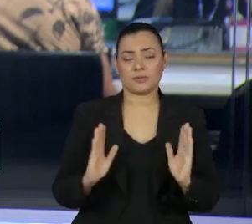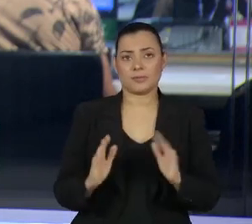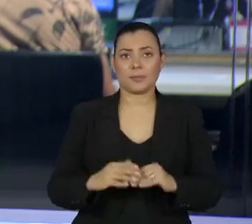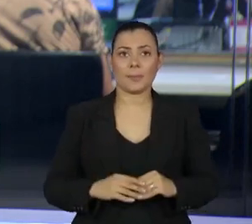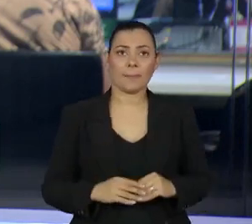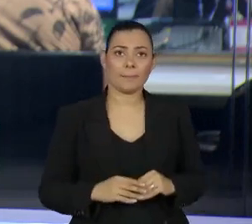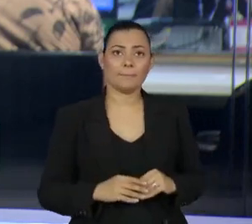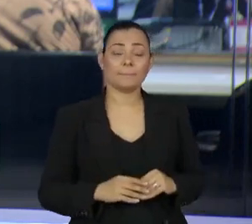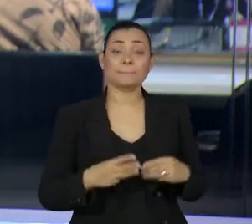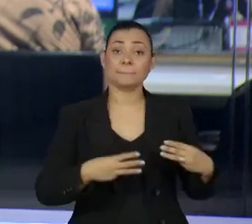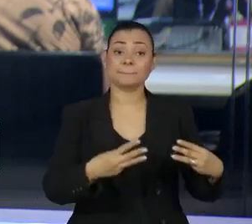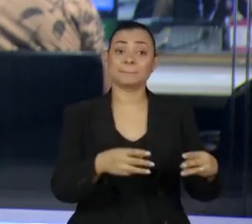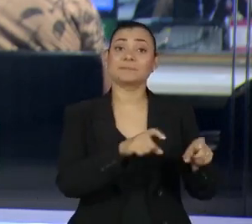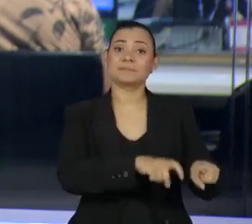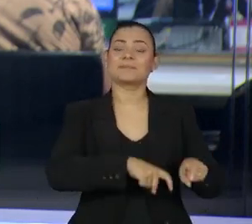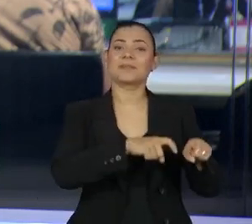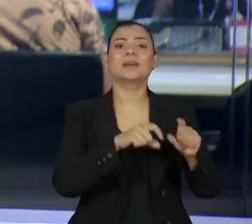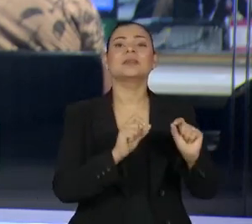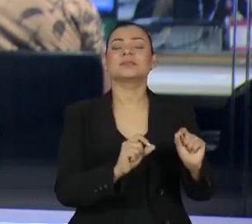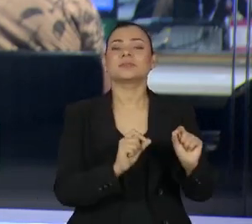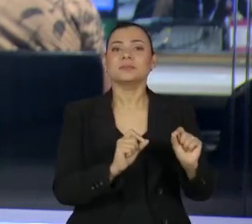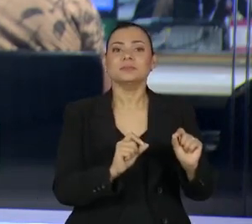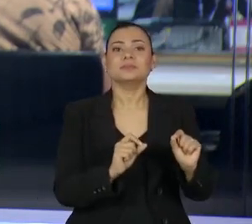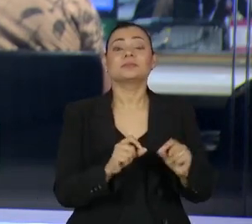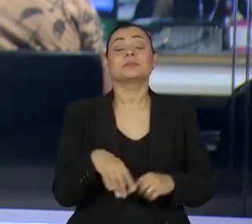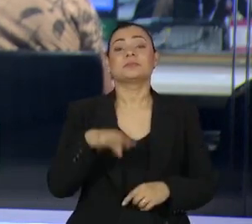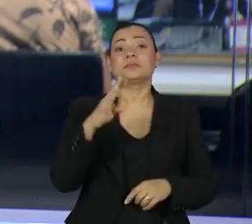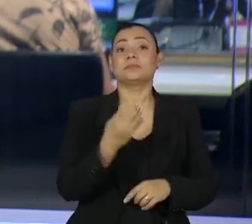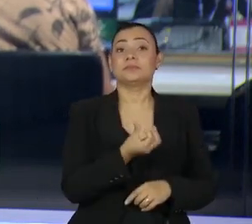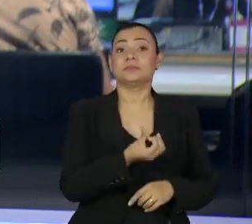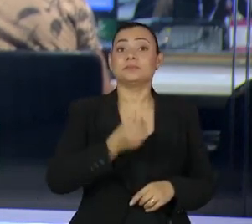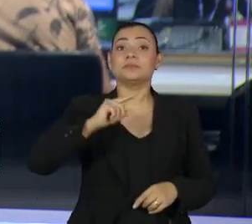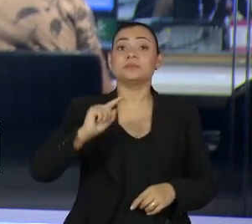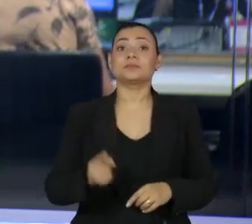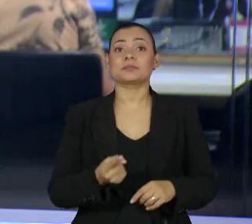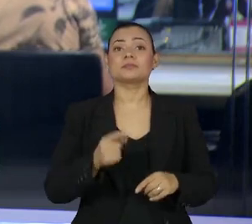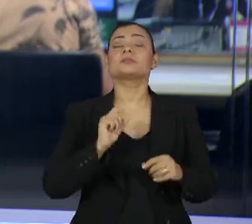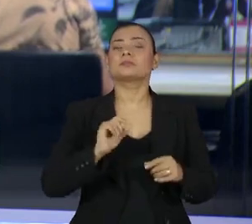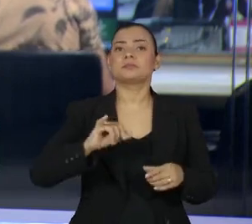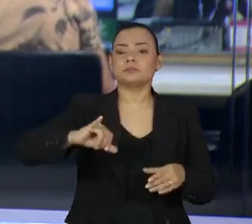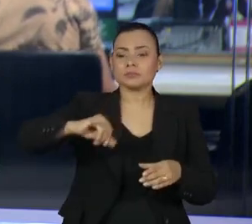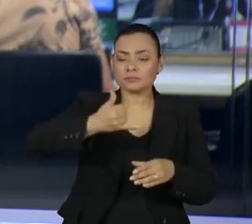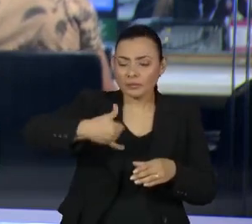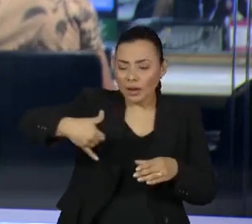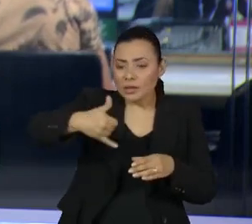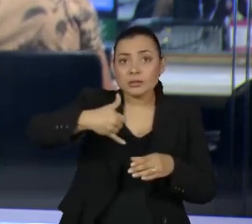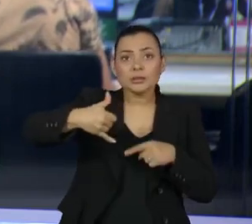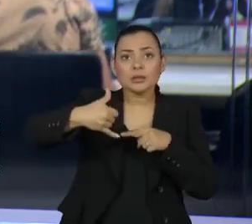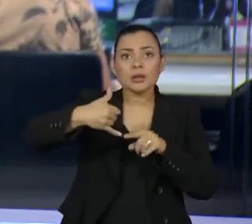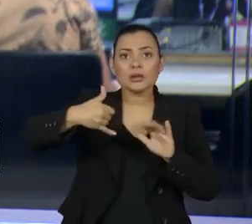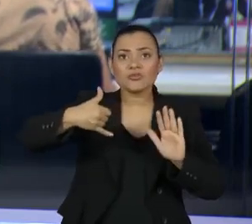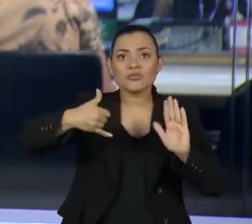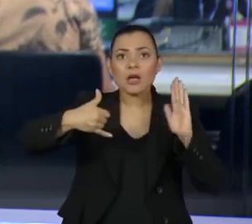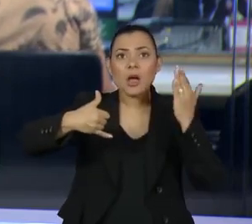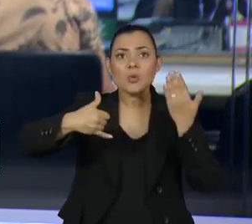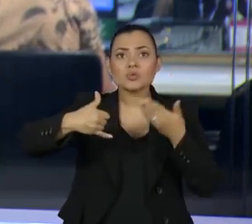o Ministério da Agricultura tira de circulação mais de 6.000 garrafas de azeite de oliva